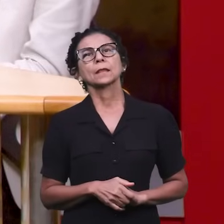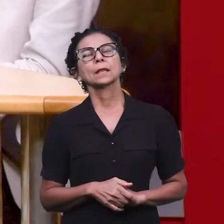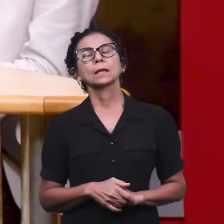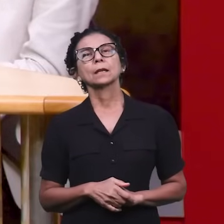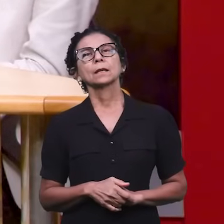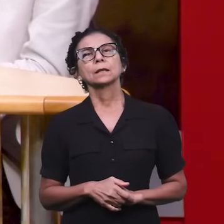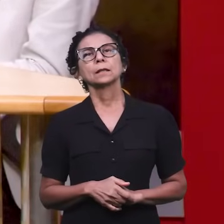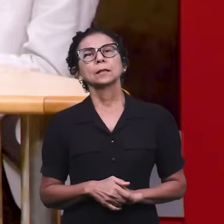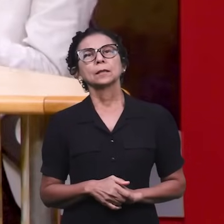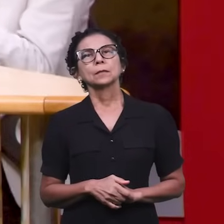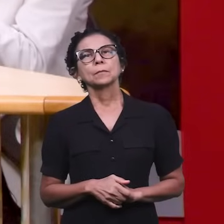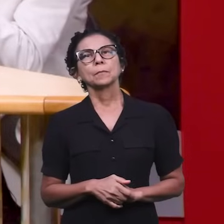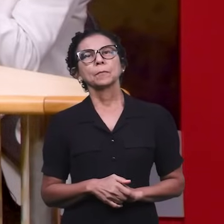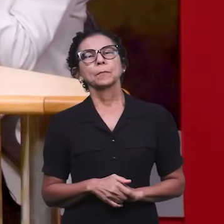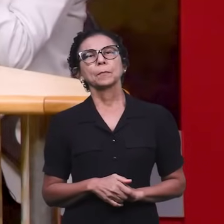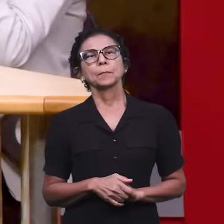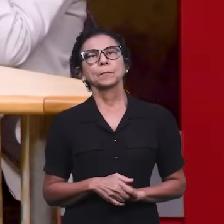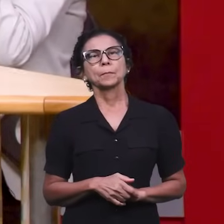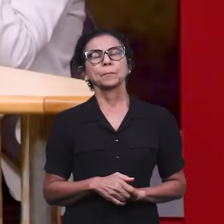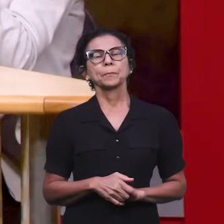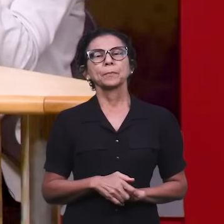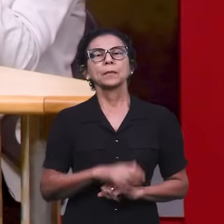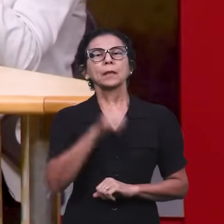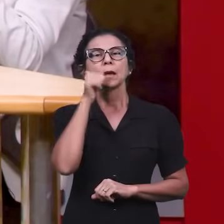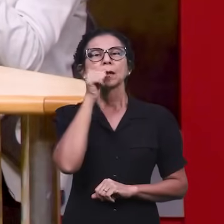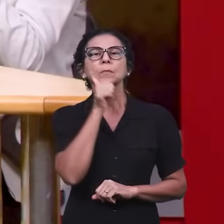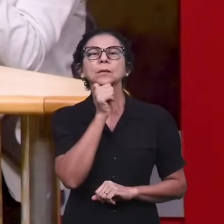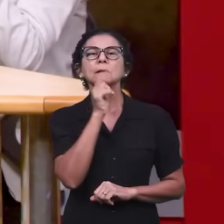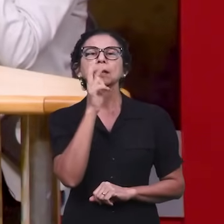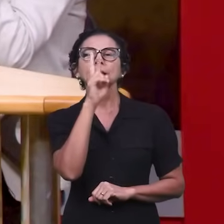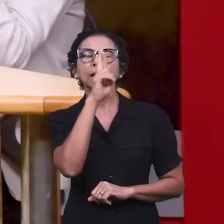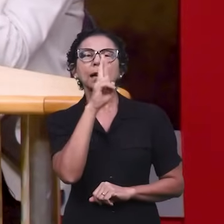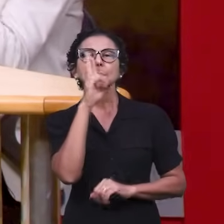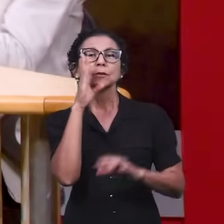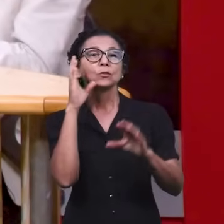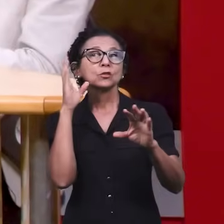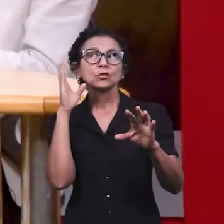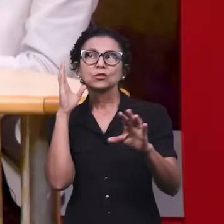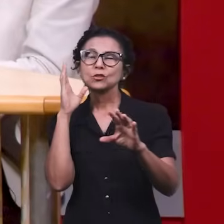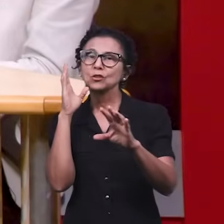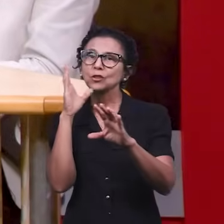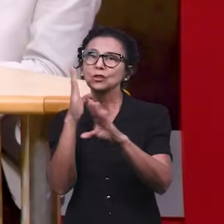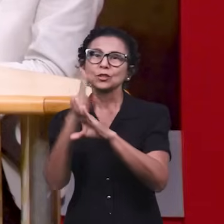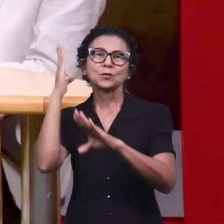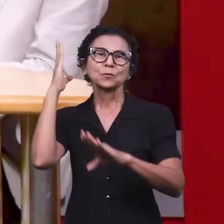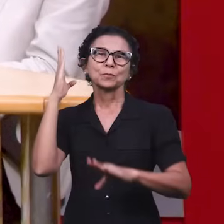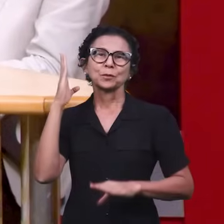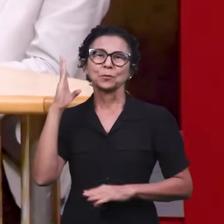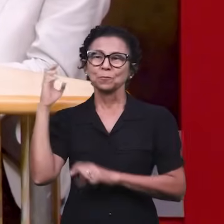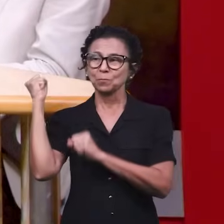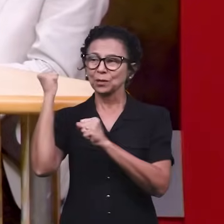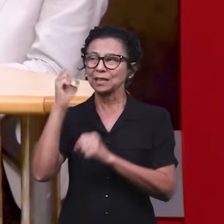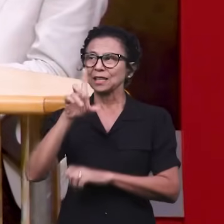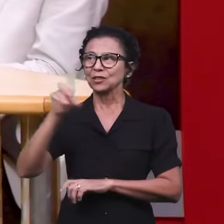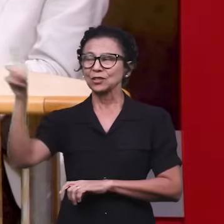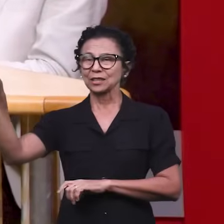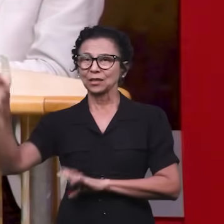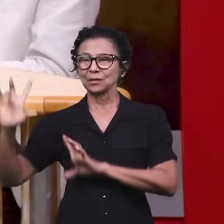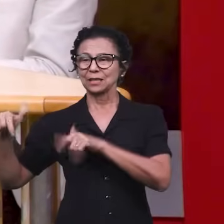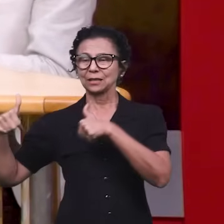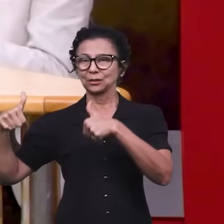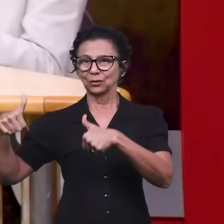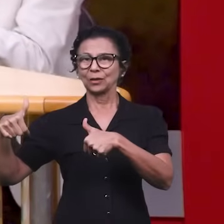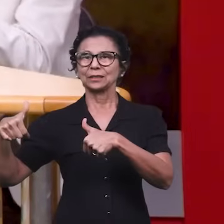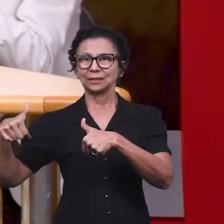temor. Raabe, ela ficou sabendo dos feitos do Deus de Israel. Então ela creu e tal. Houve um